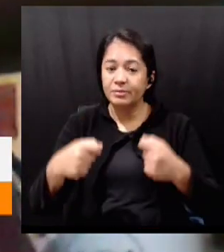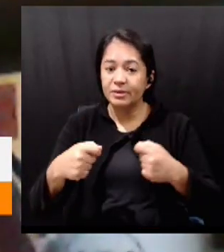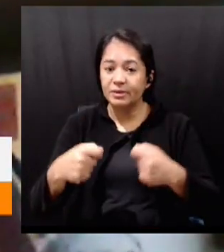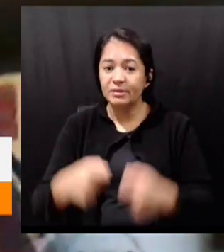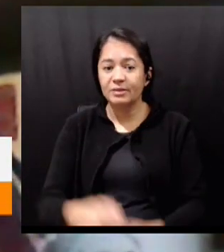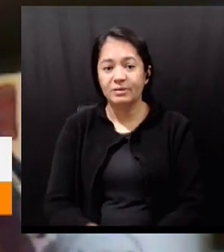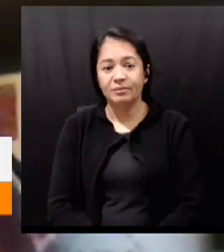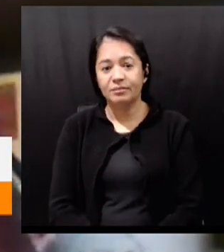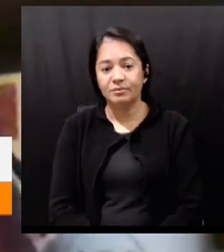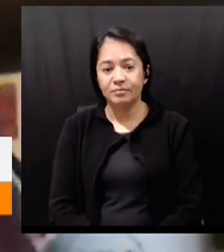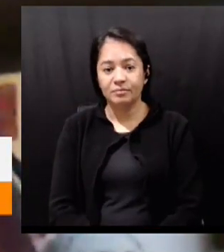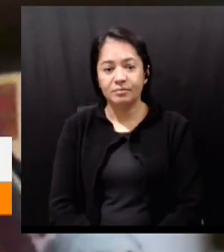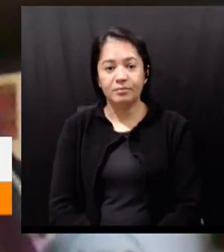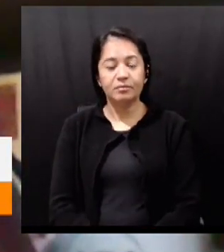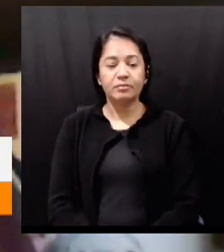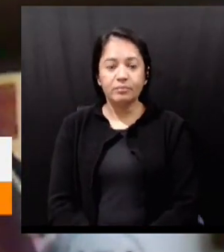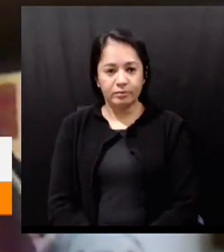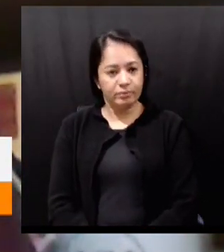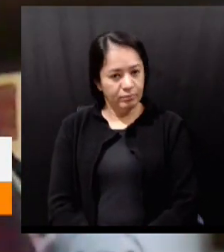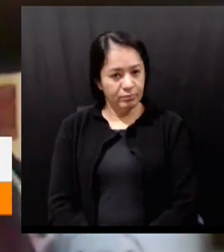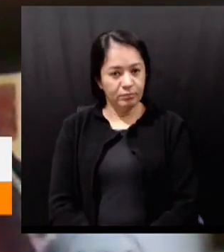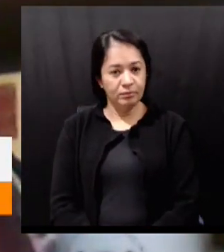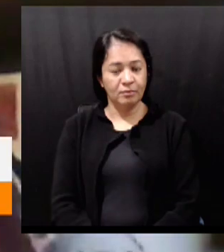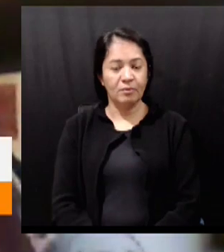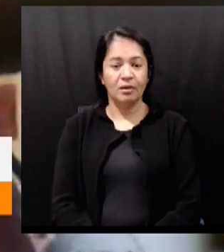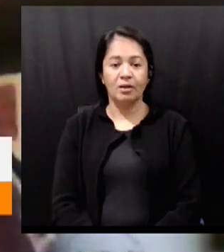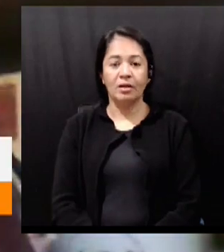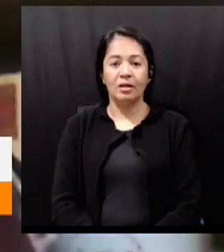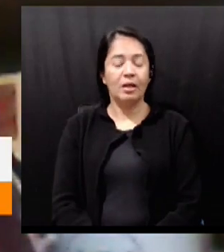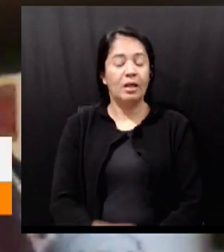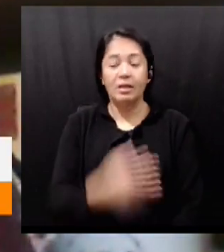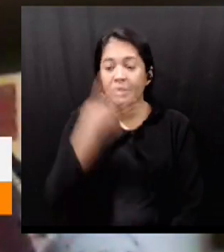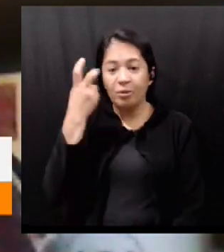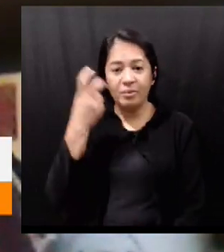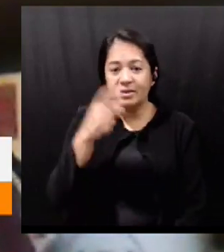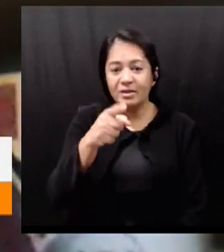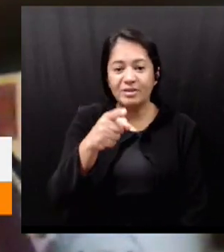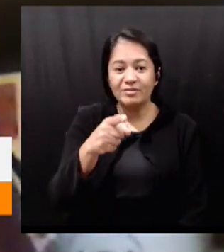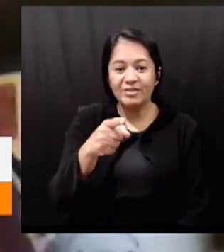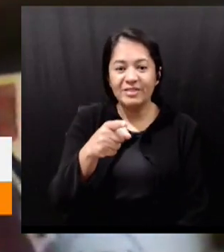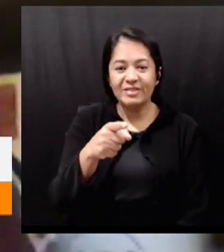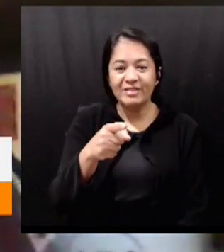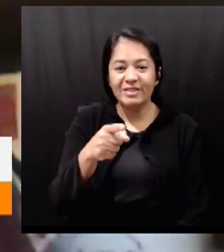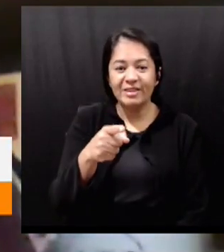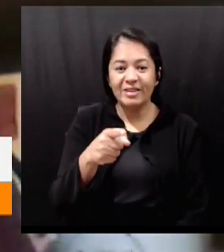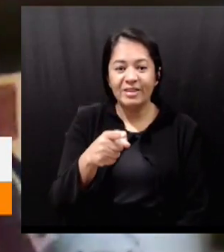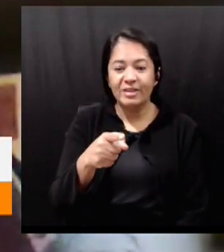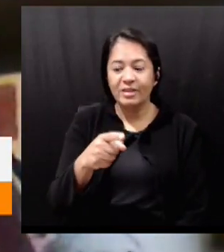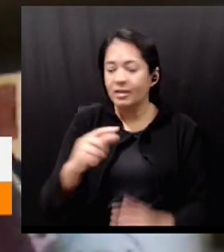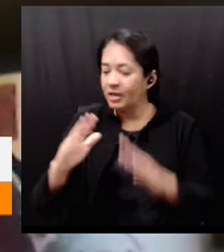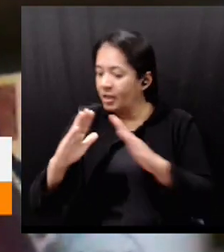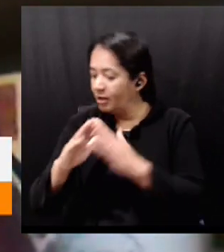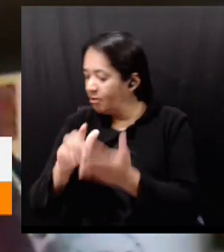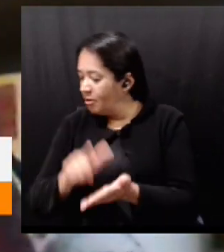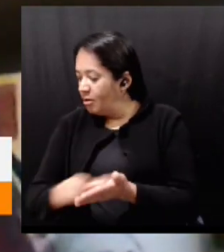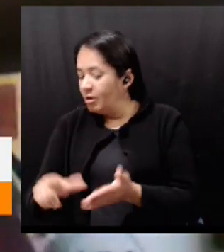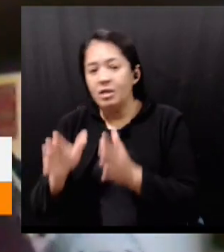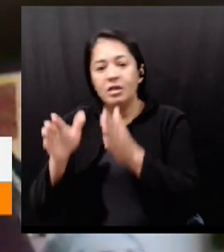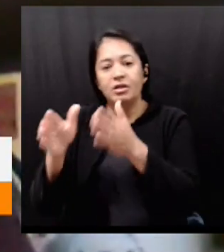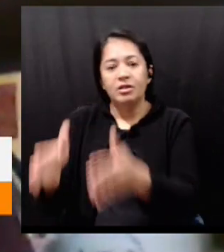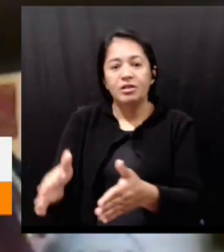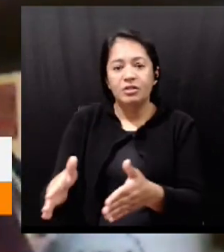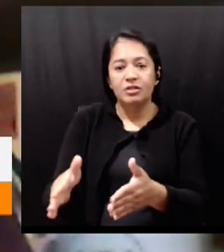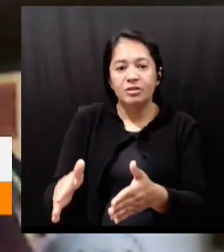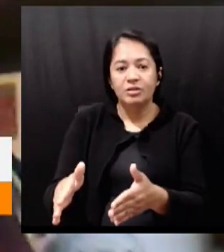sentindo. Ele não percebe que você limpou a casa e aí ele chega e entra com o sapato sujo,